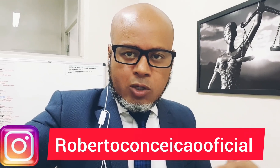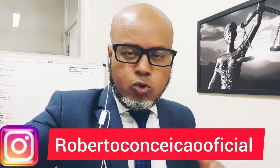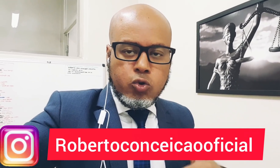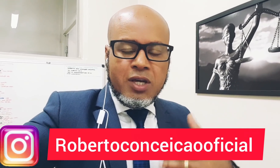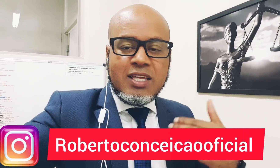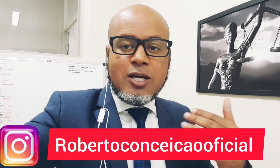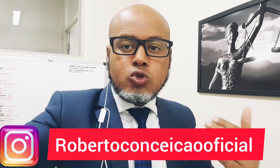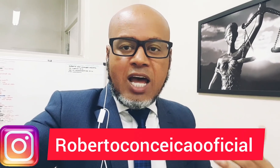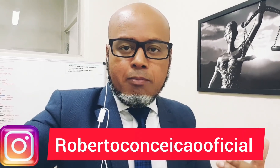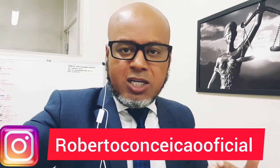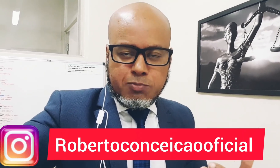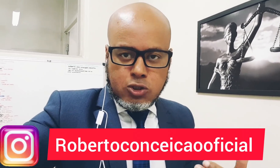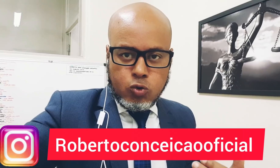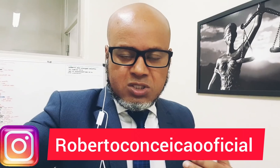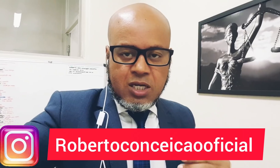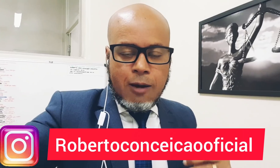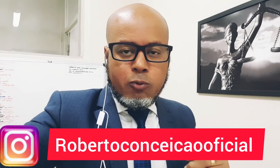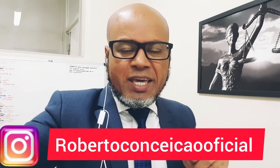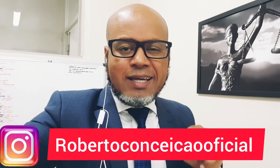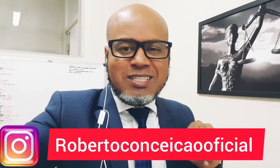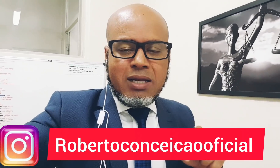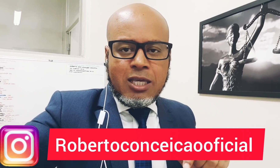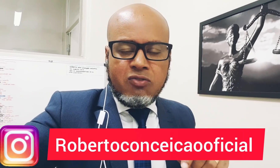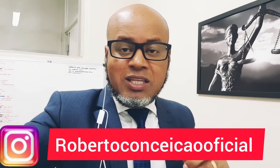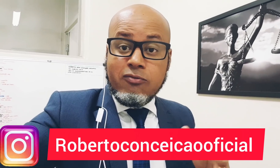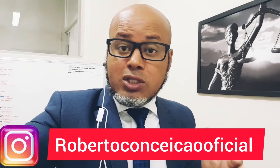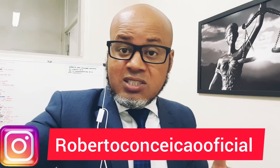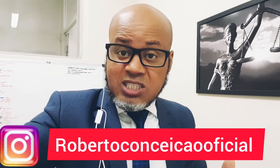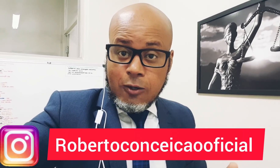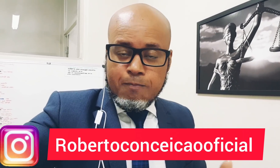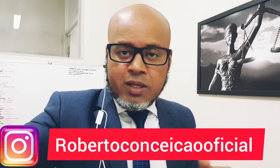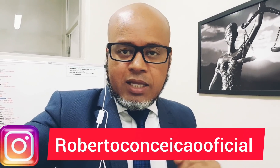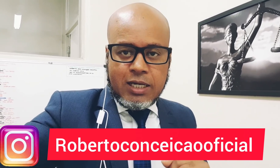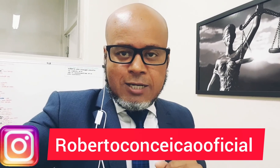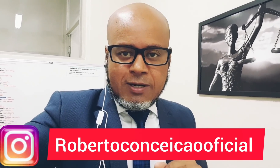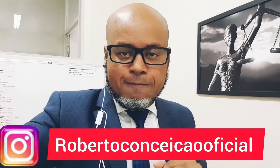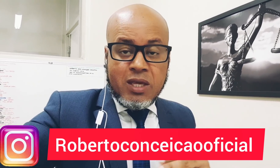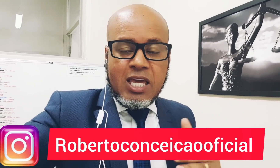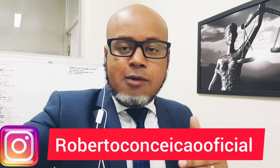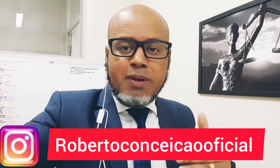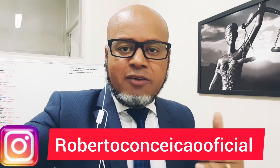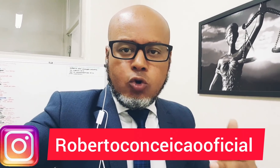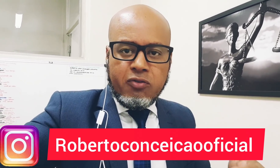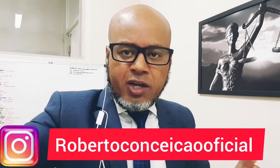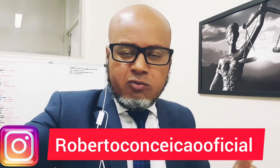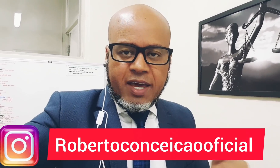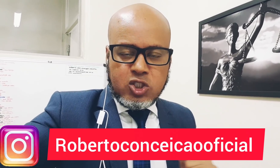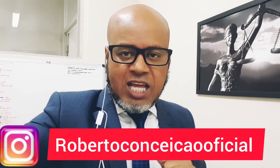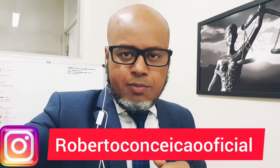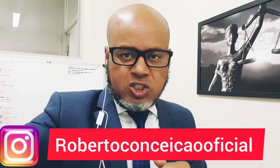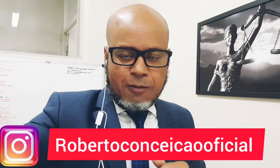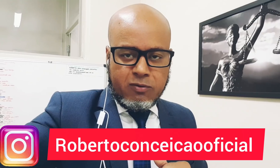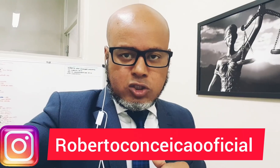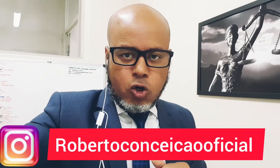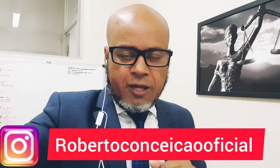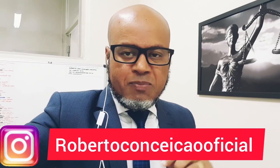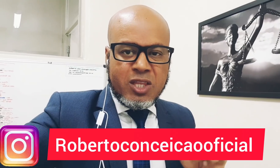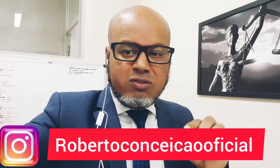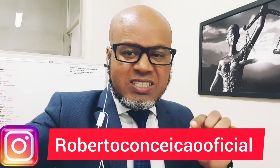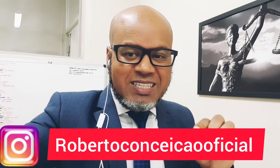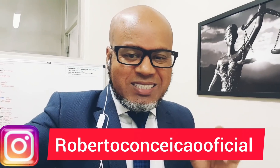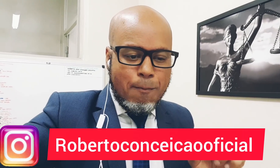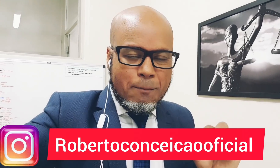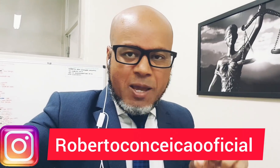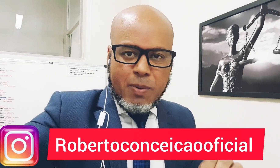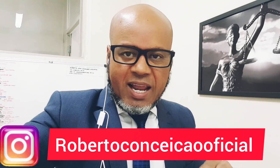entregando esse conteúdo e ajudar mais pessoas. Porque a semana que vem tem votação na Câmara e em breve o governo vai editar a medida provisória.